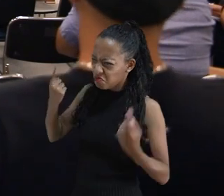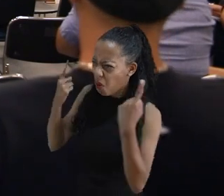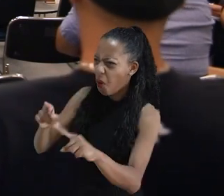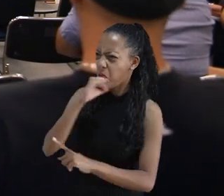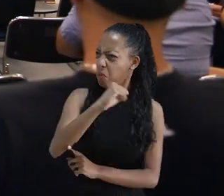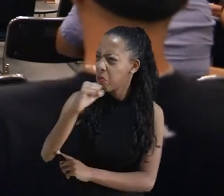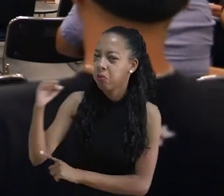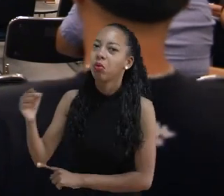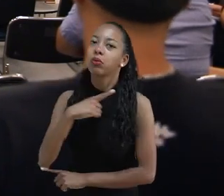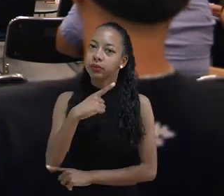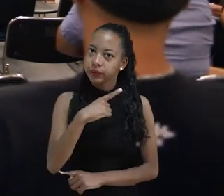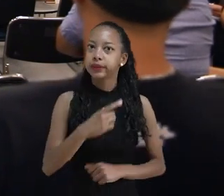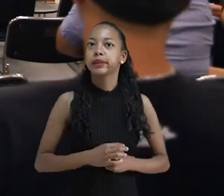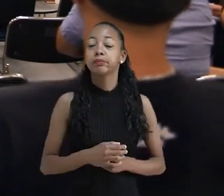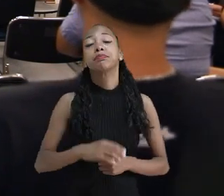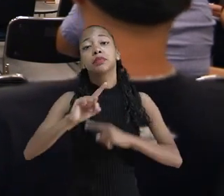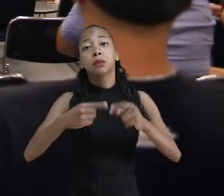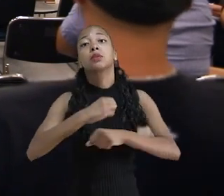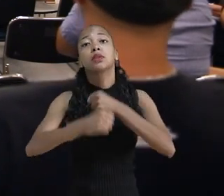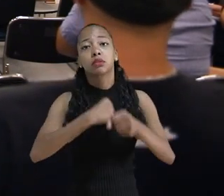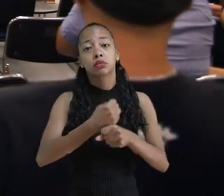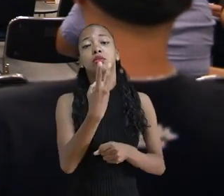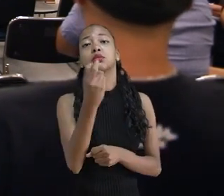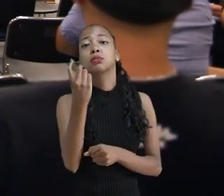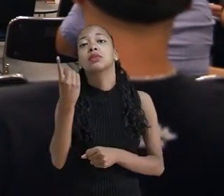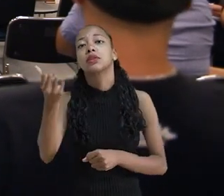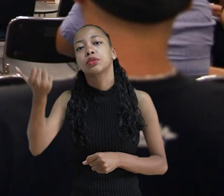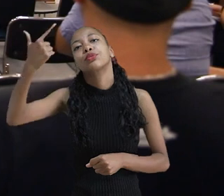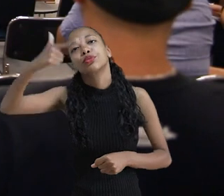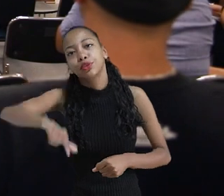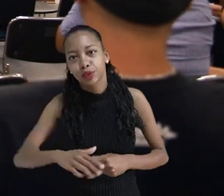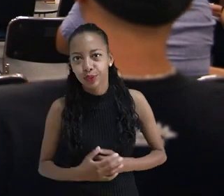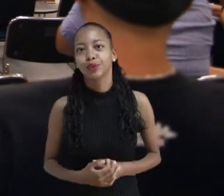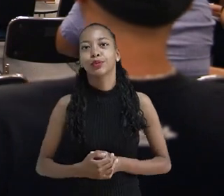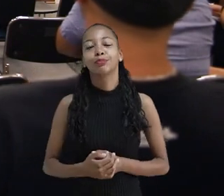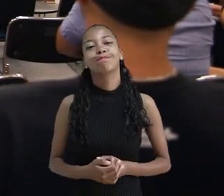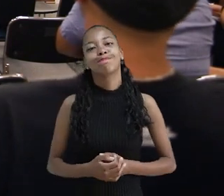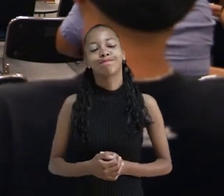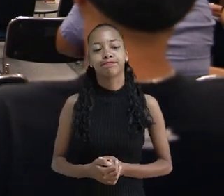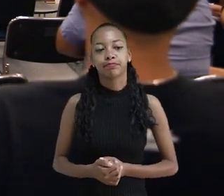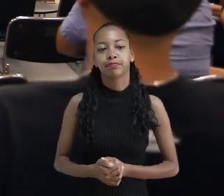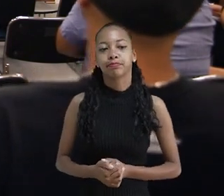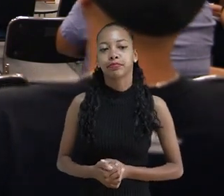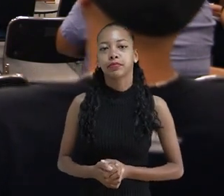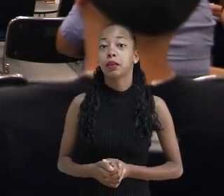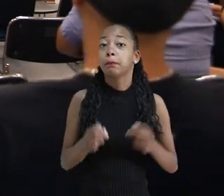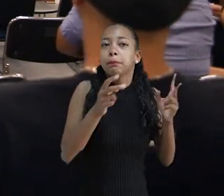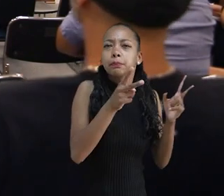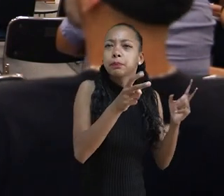morte em 2016 outro golpe e um ciclo se encerrou de novo para outro voltar a